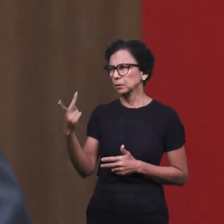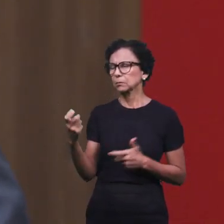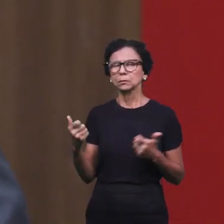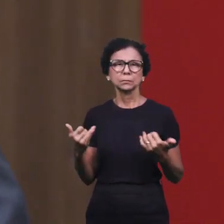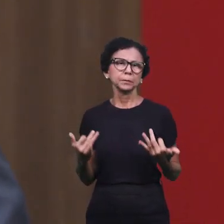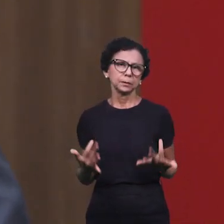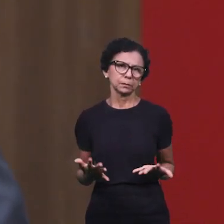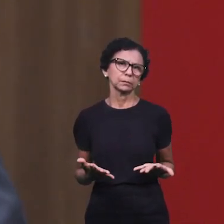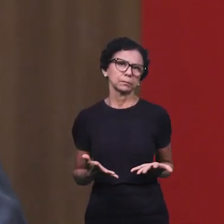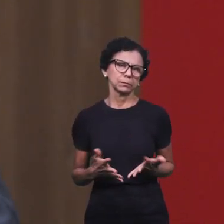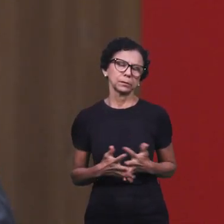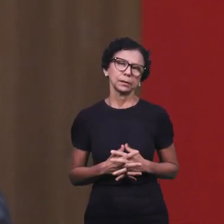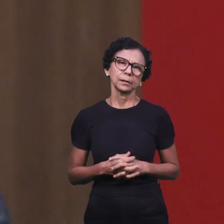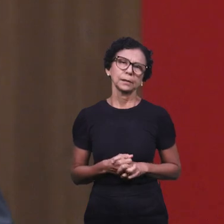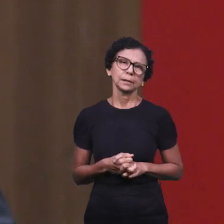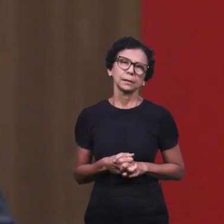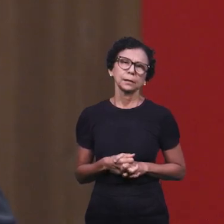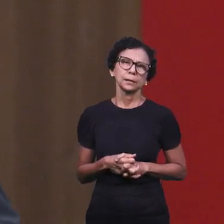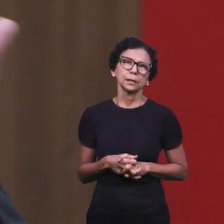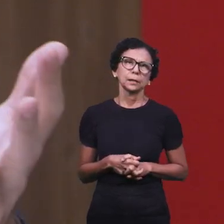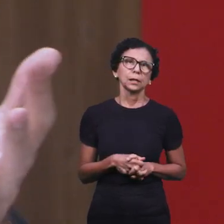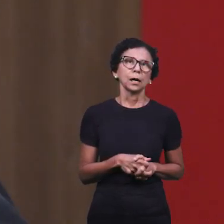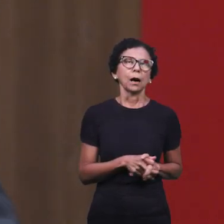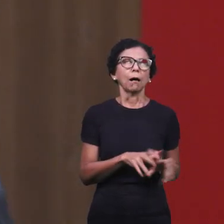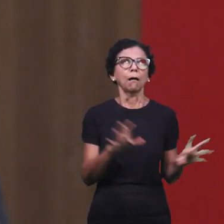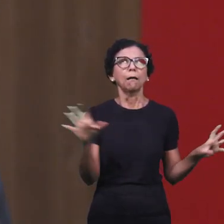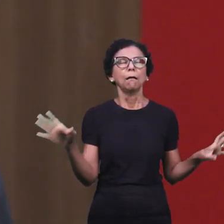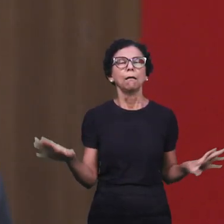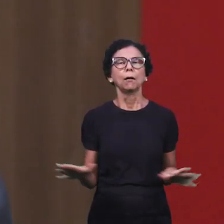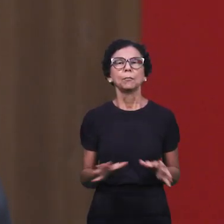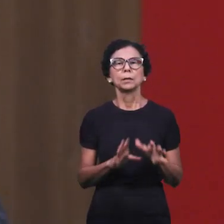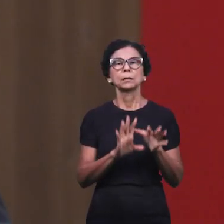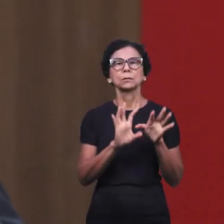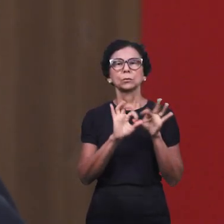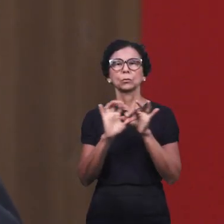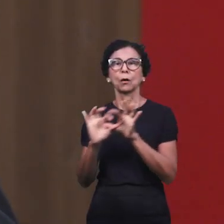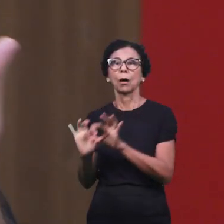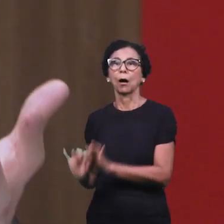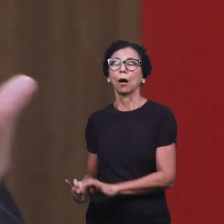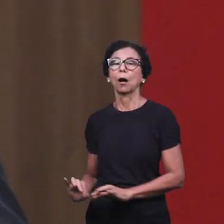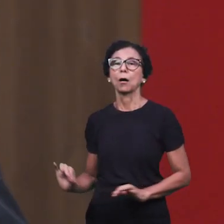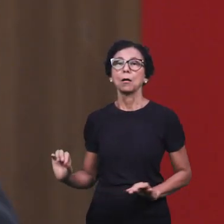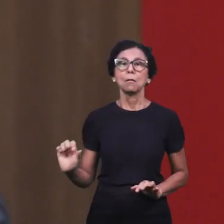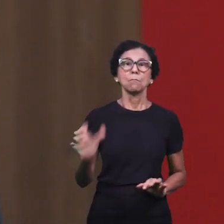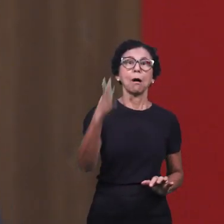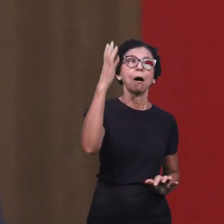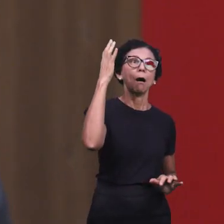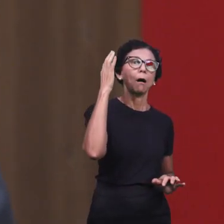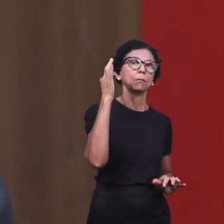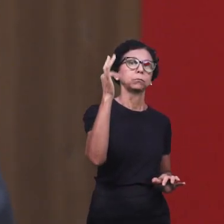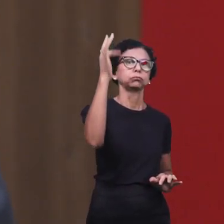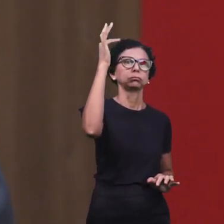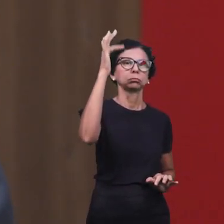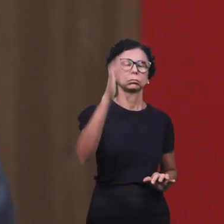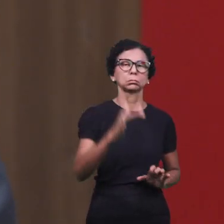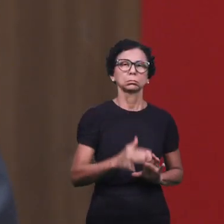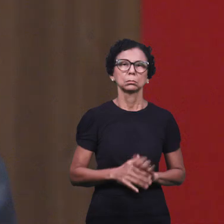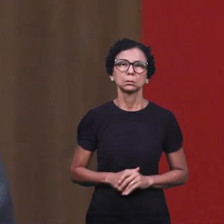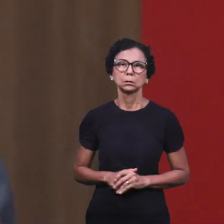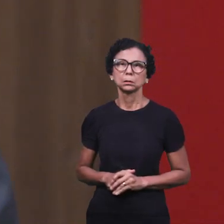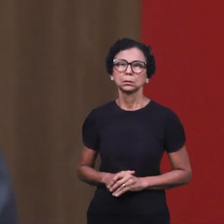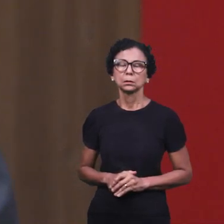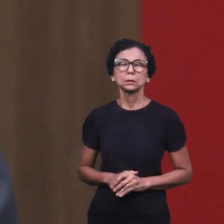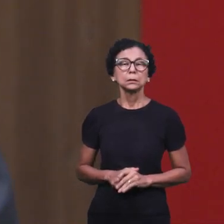aqui contextualizar um caos, né, vangloriar um desastre, nada disso. Apenas que